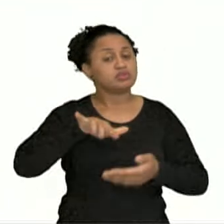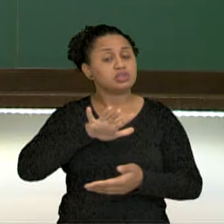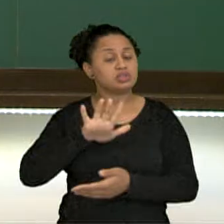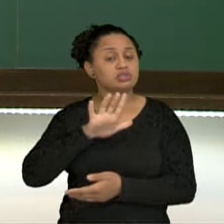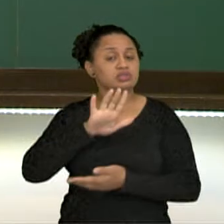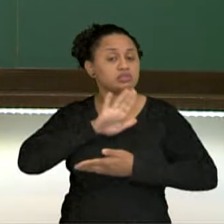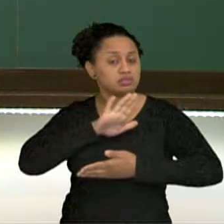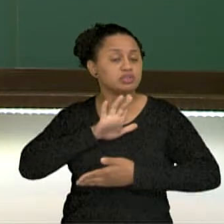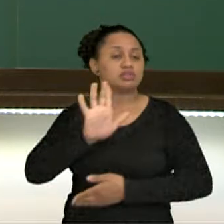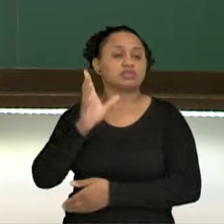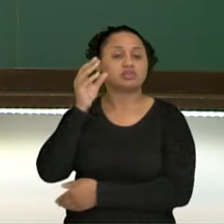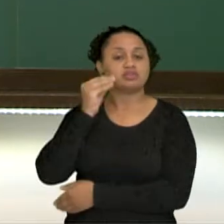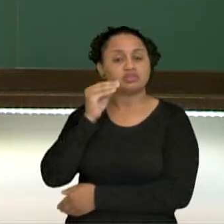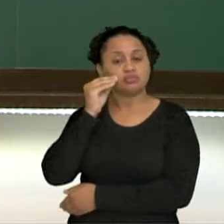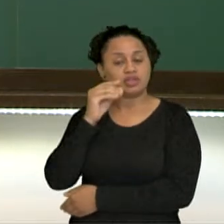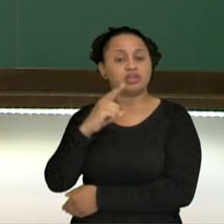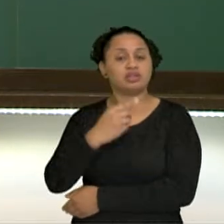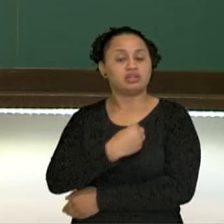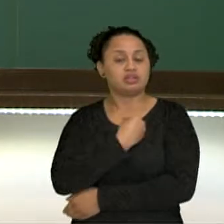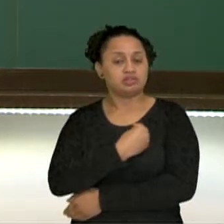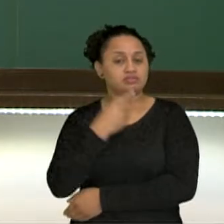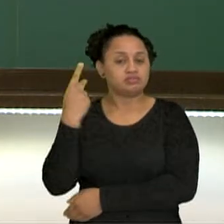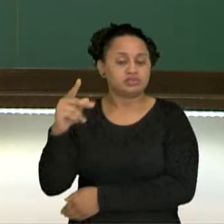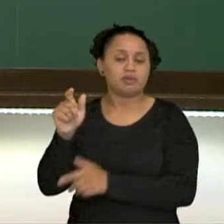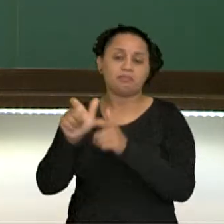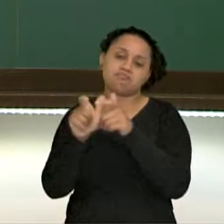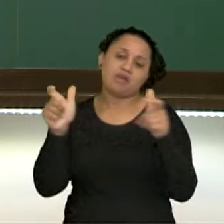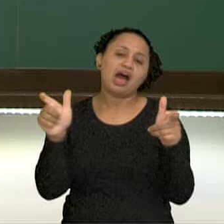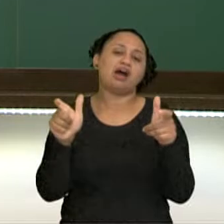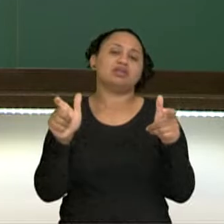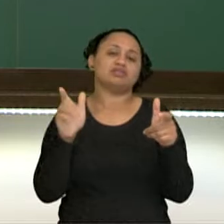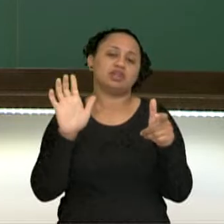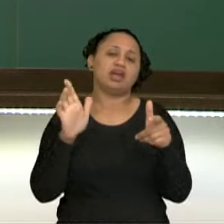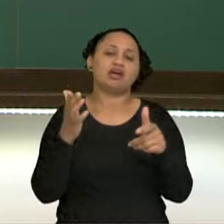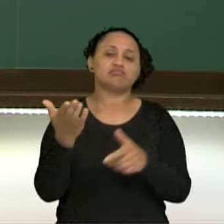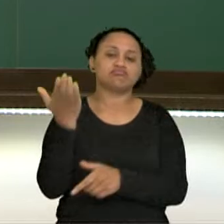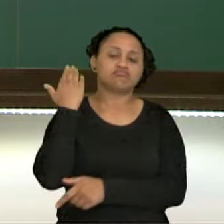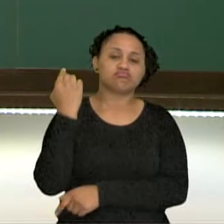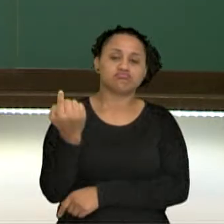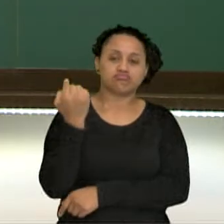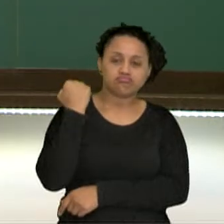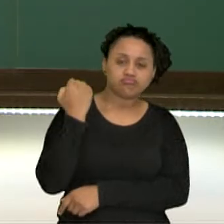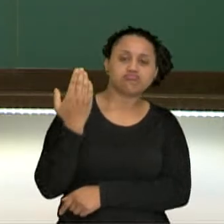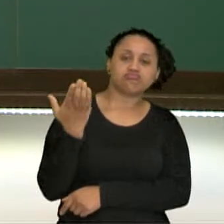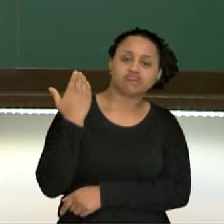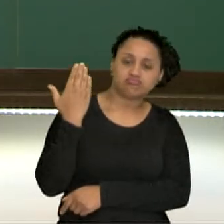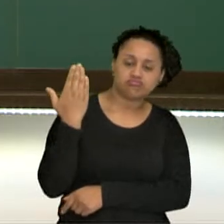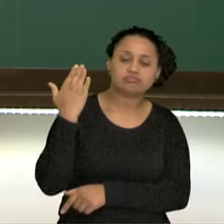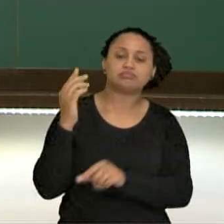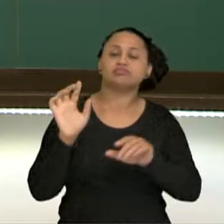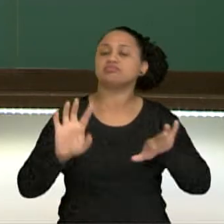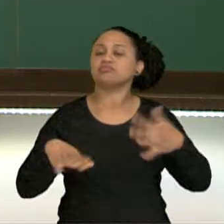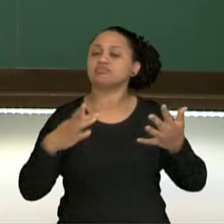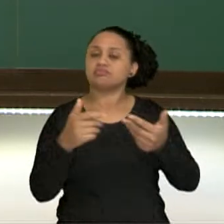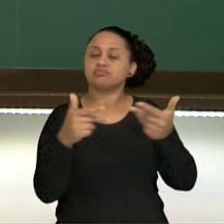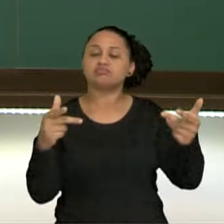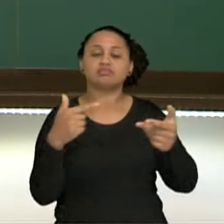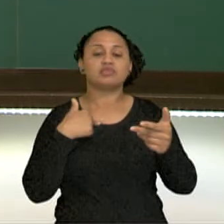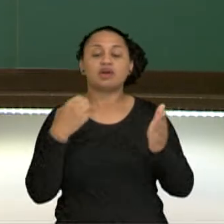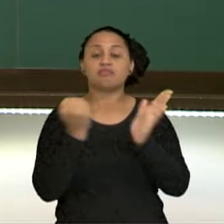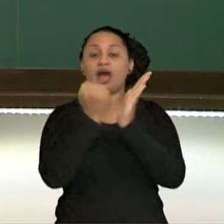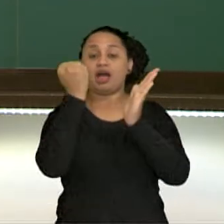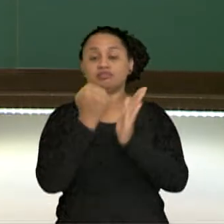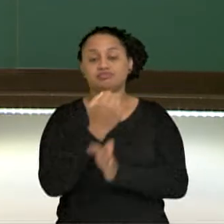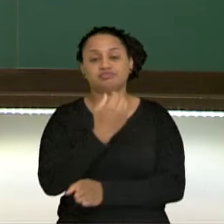algum momento de sua vida. A maioria deles, né, são do passado. Então, ali, algo que marcou a sua